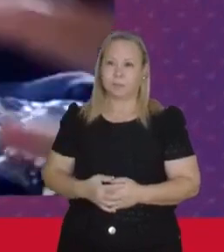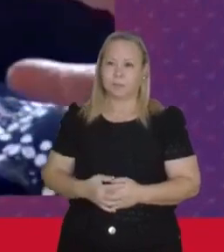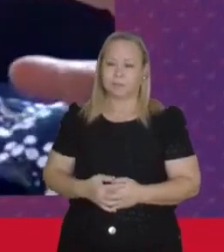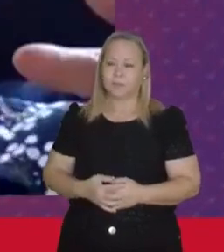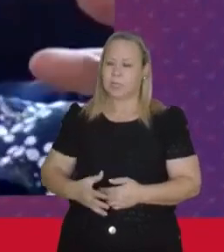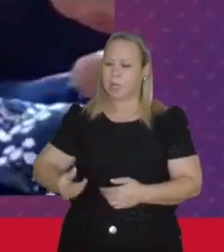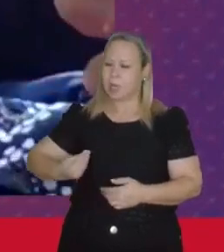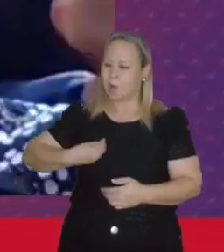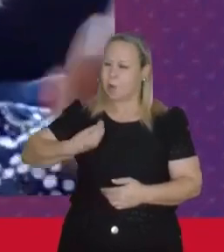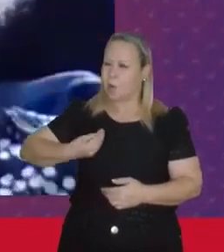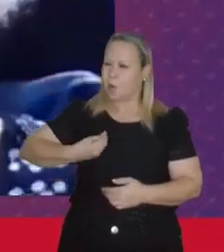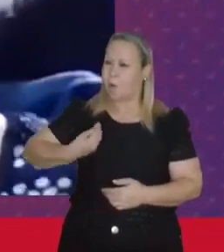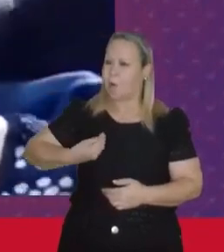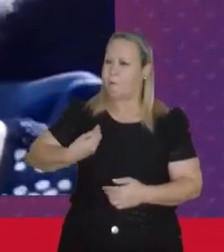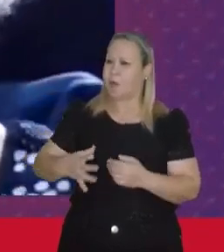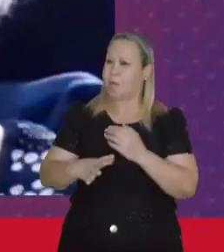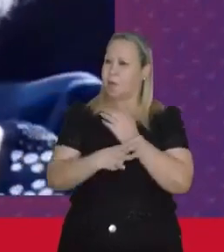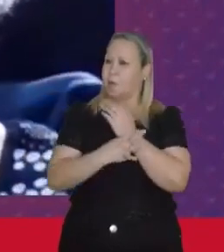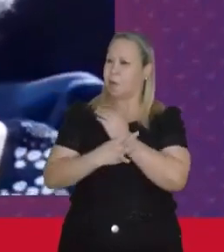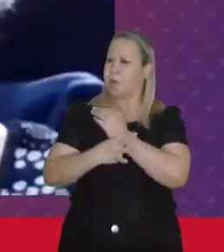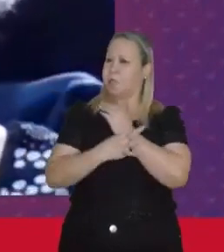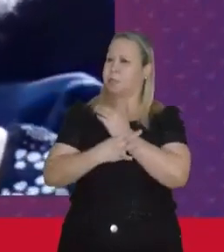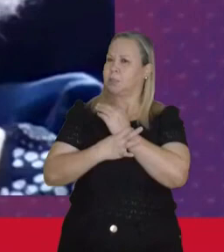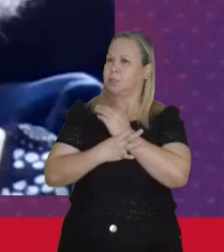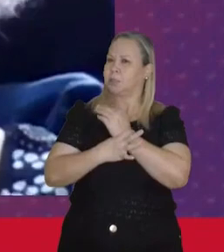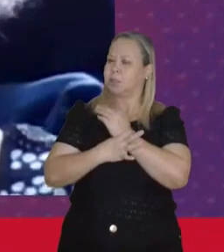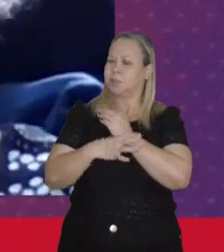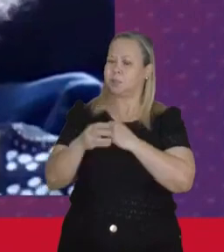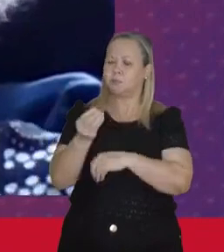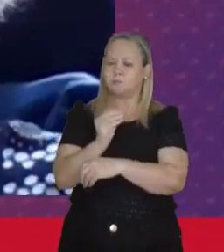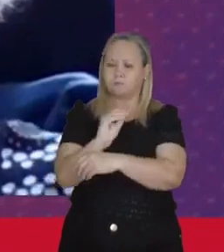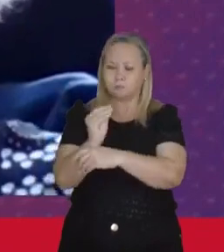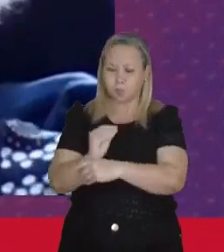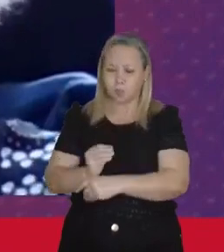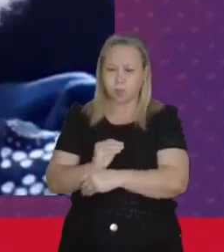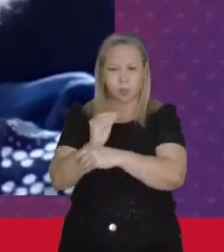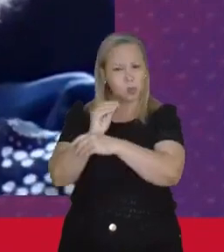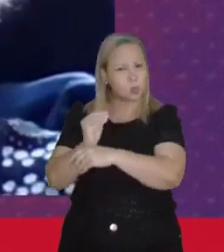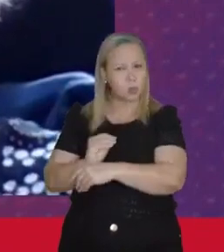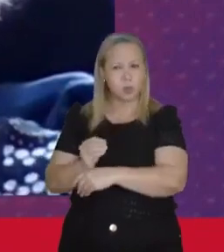de uma vida com garantias do cuidado.